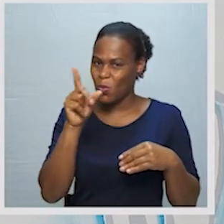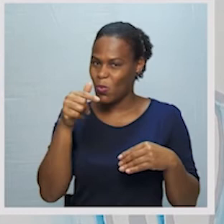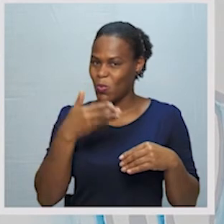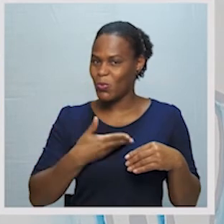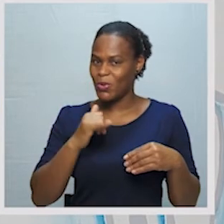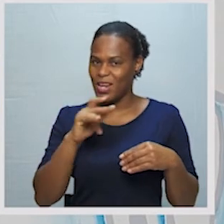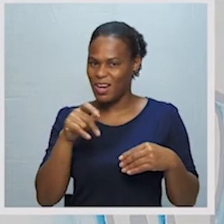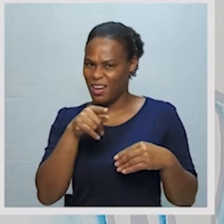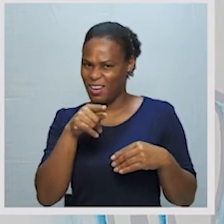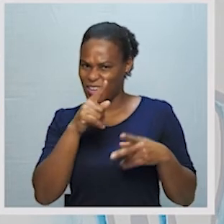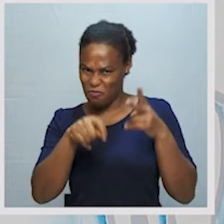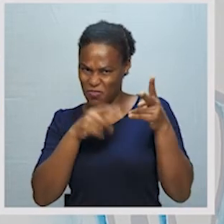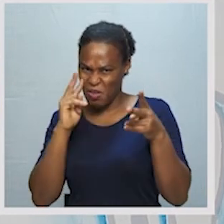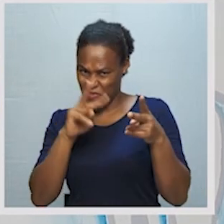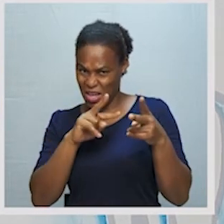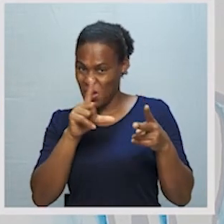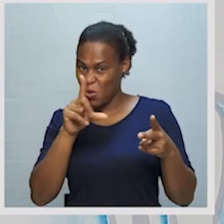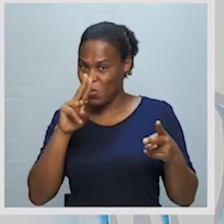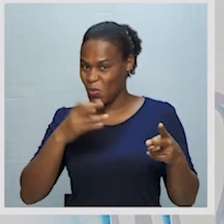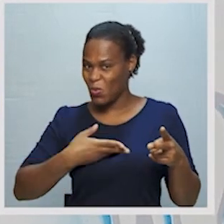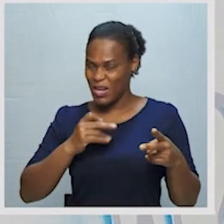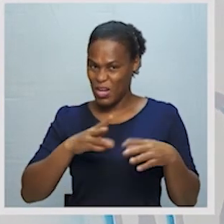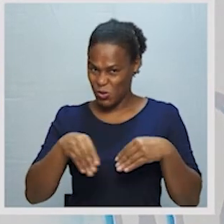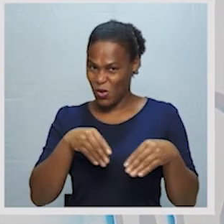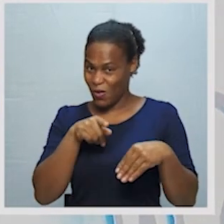lúdica? Pensam lá.